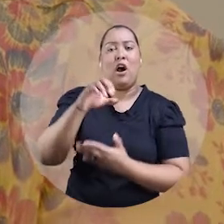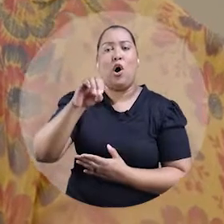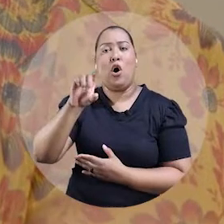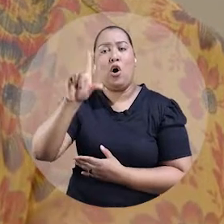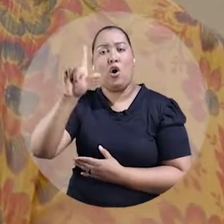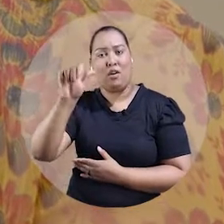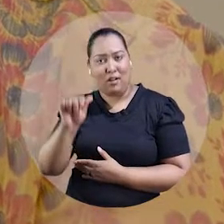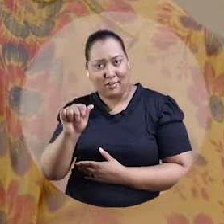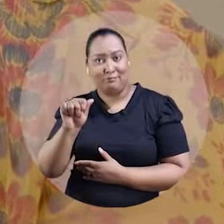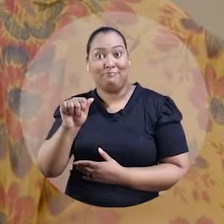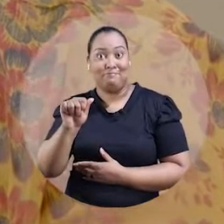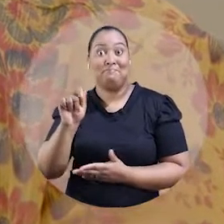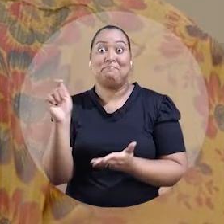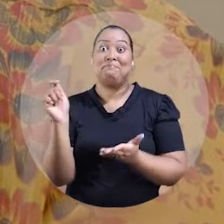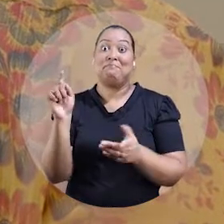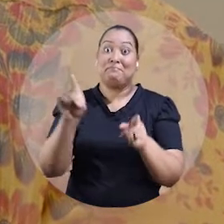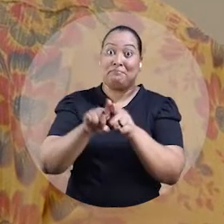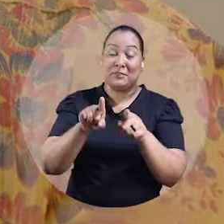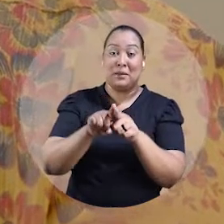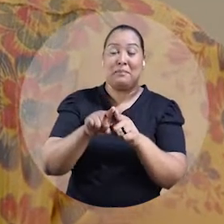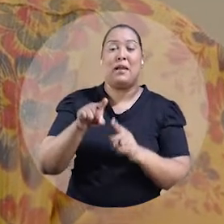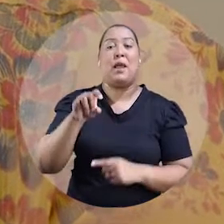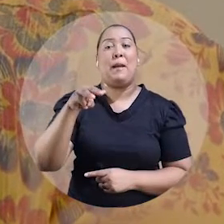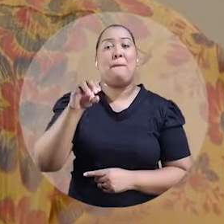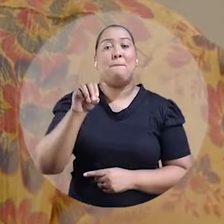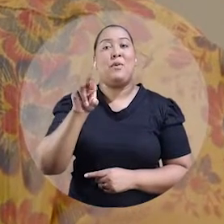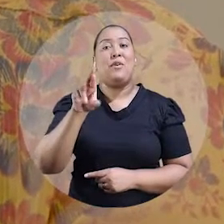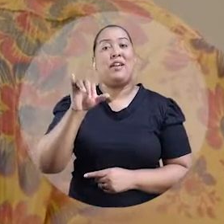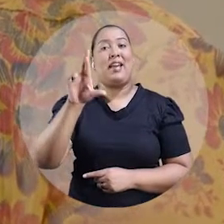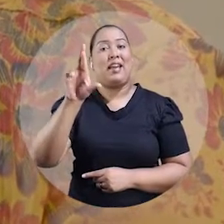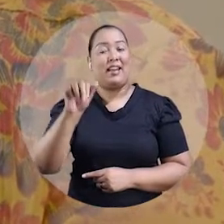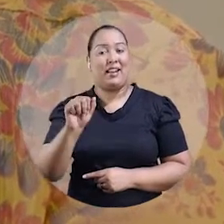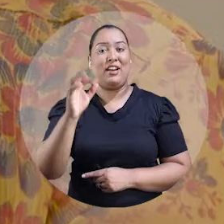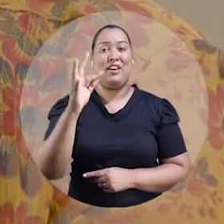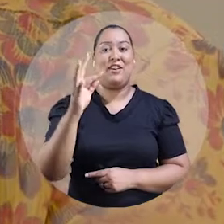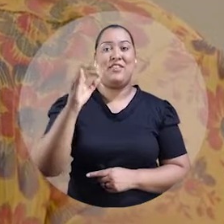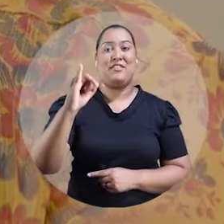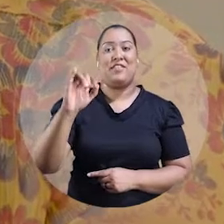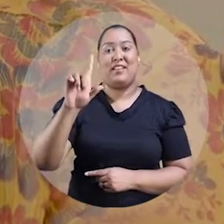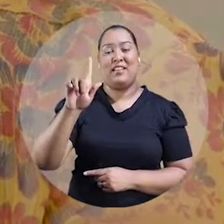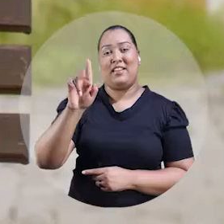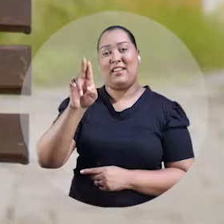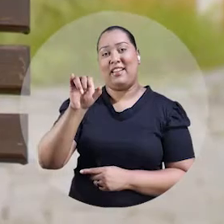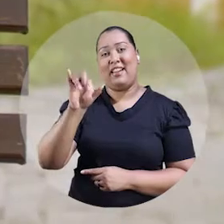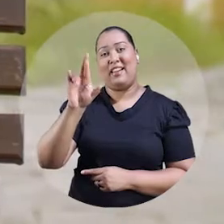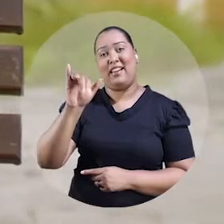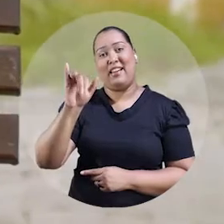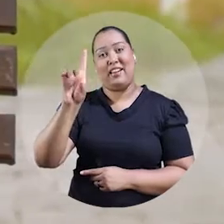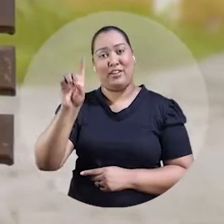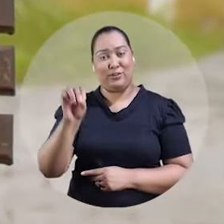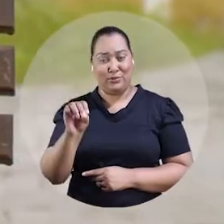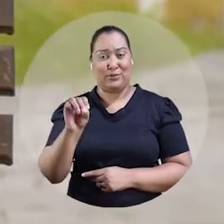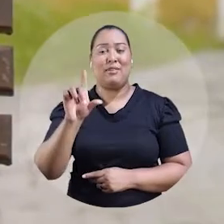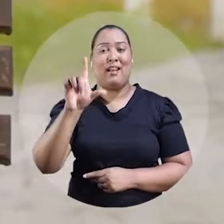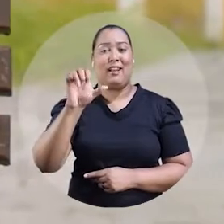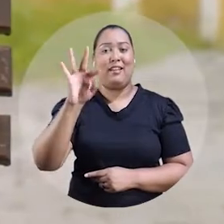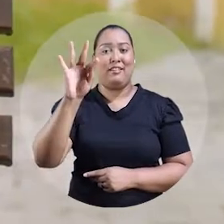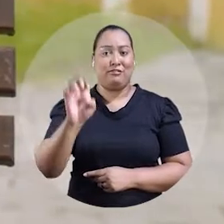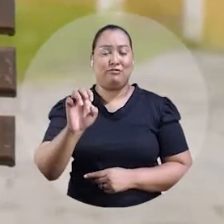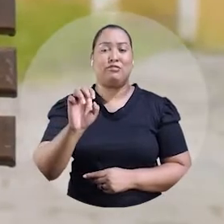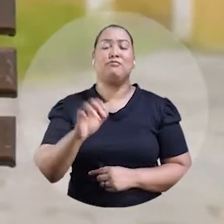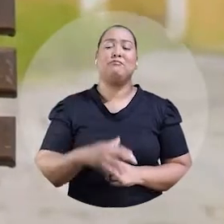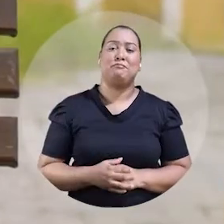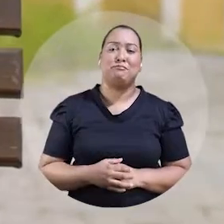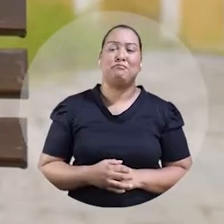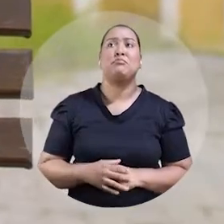Savary, né, e uma orelha da Marília Beatriz, né, de Figueiredo Leite. É o mais recente